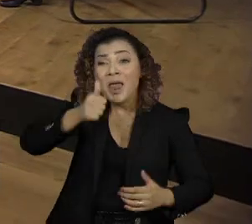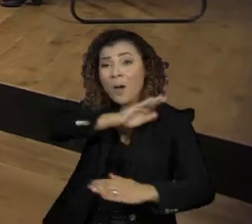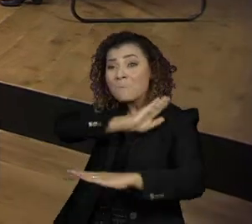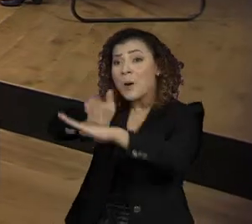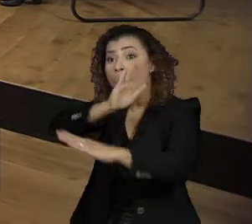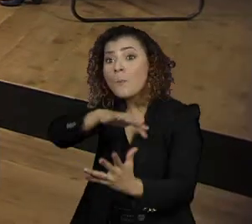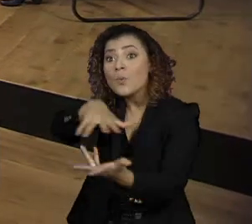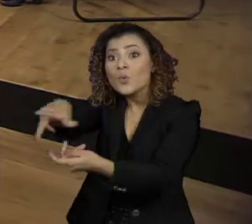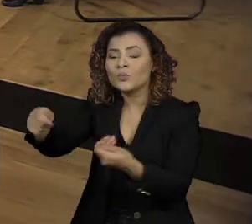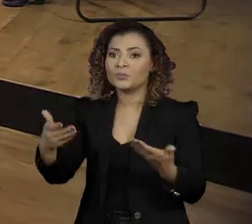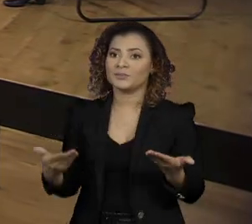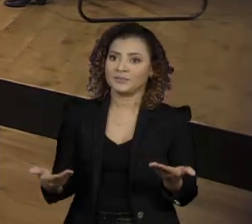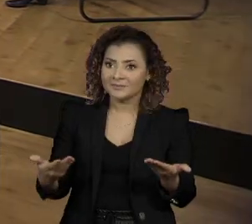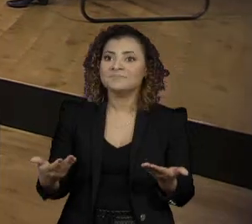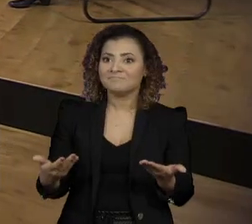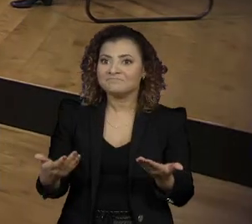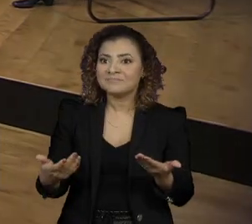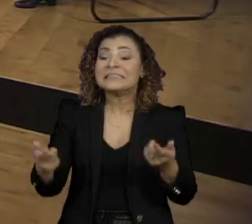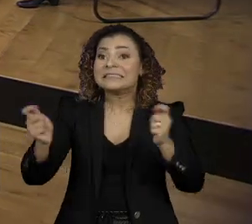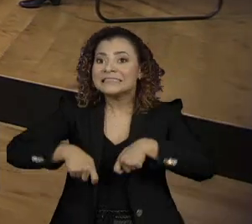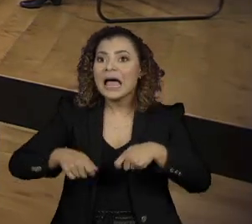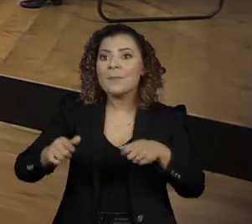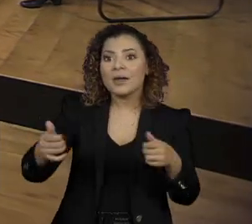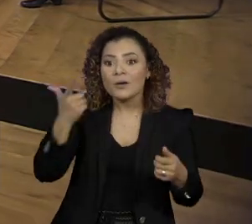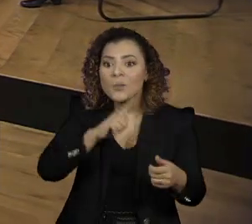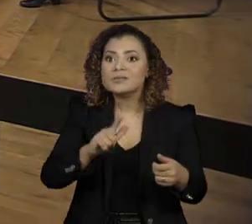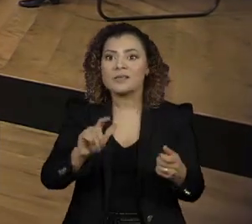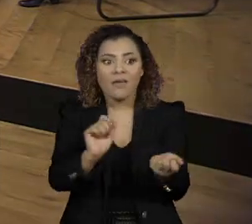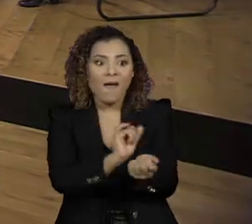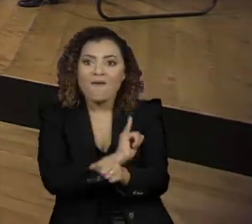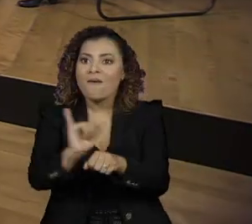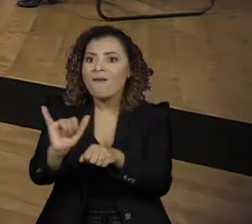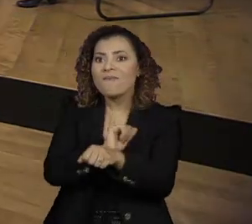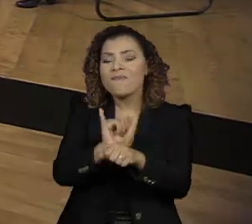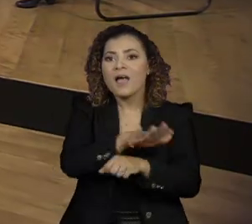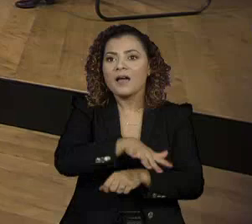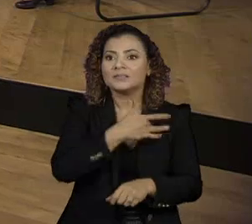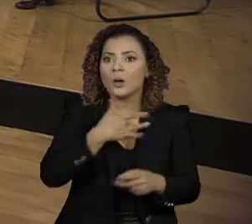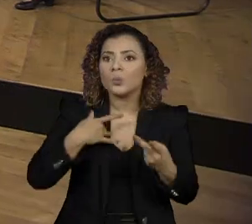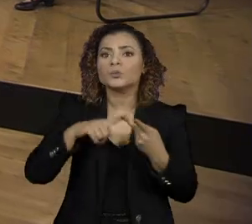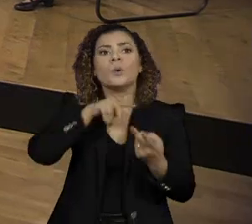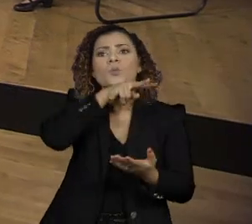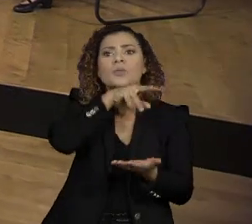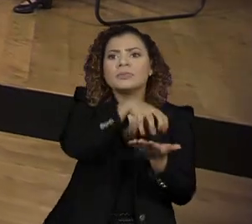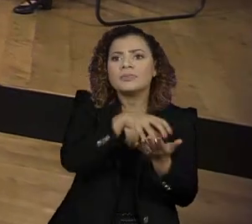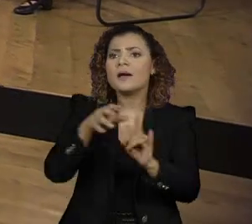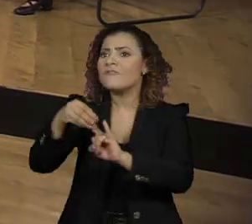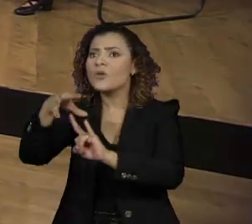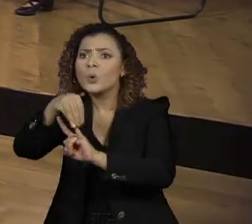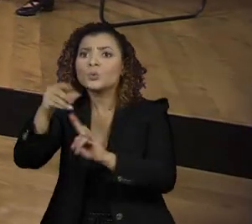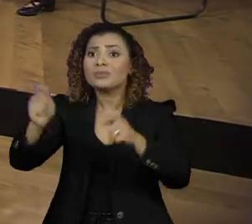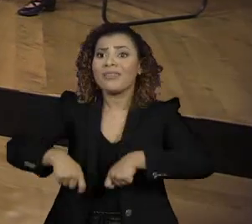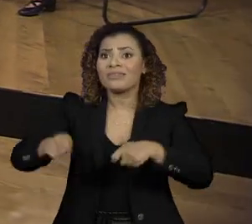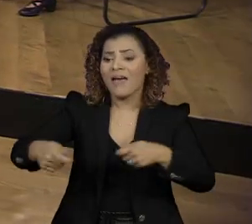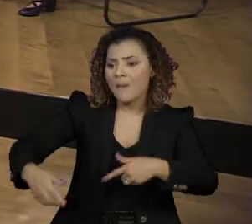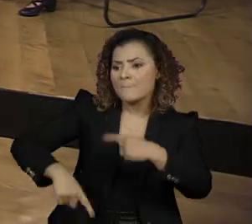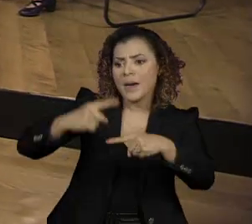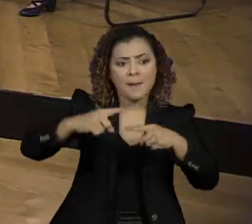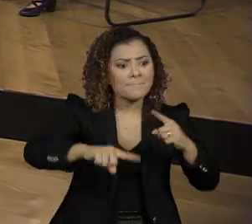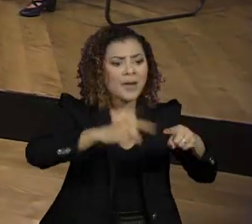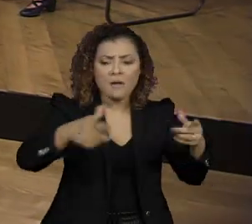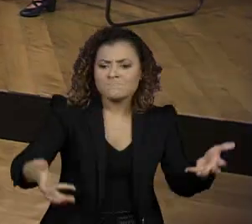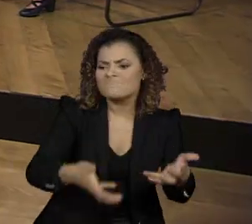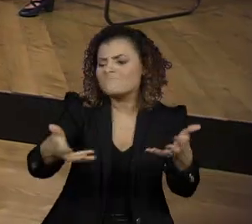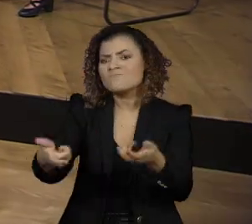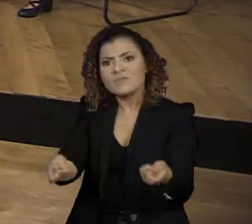de combater outras emergências sanitárias, nós temos uma comunidade científica, um Butantan, uma Fiocruz que poderiam ser acionados